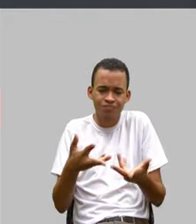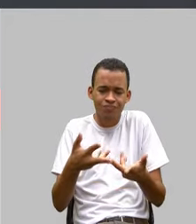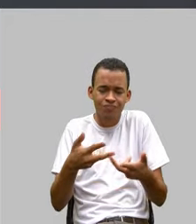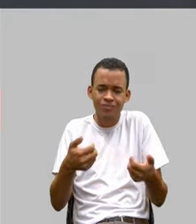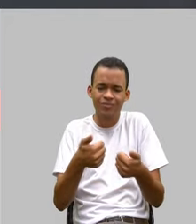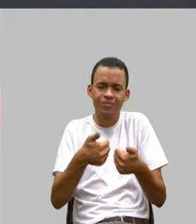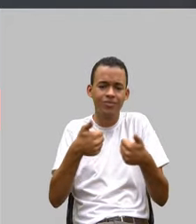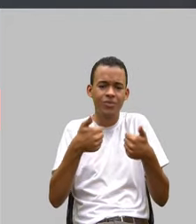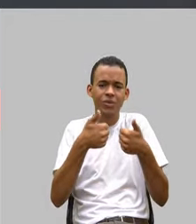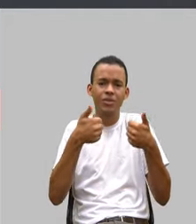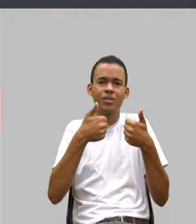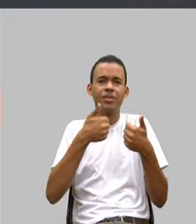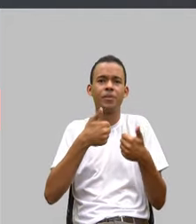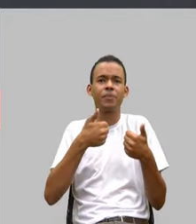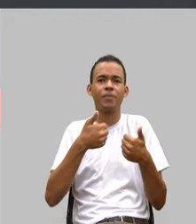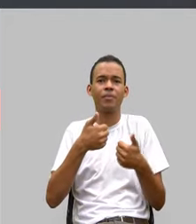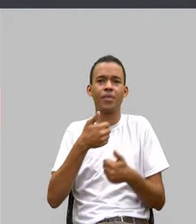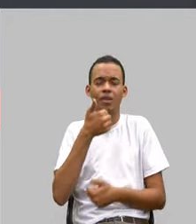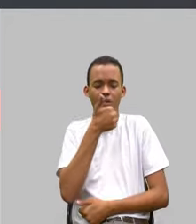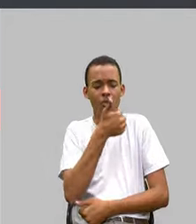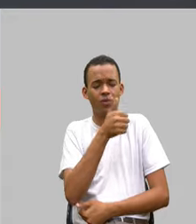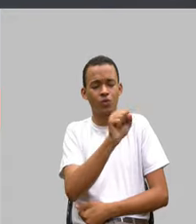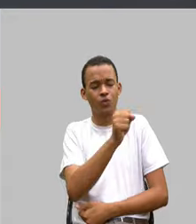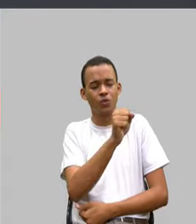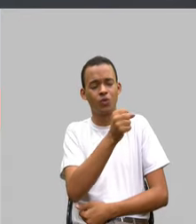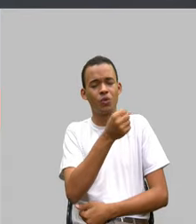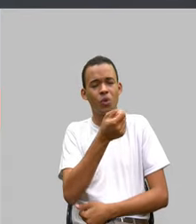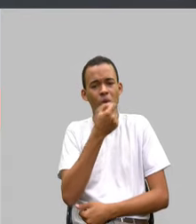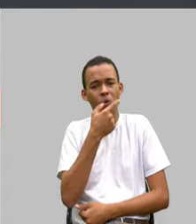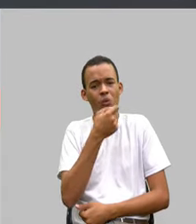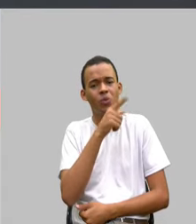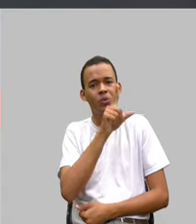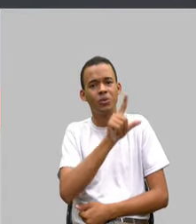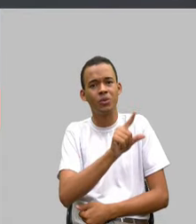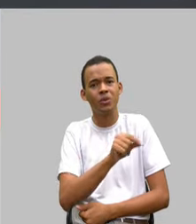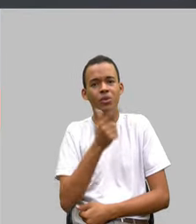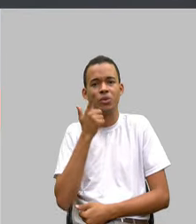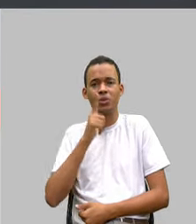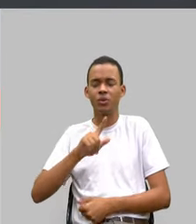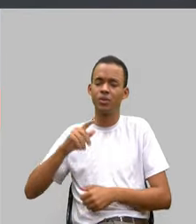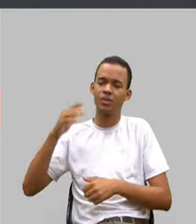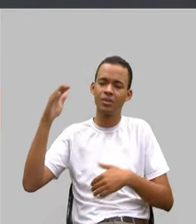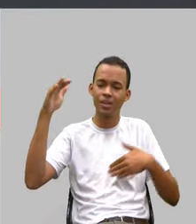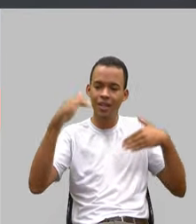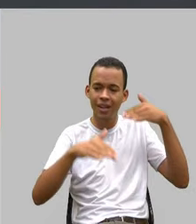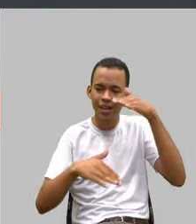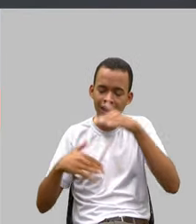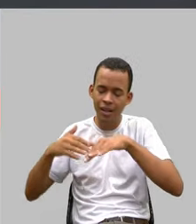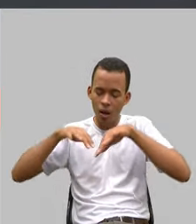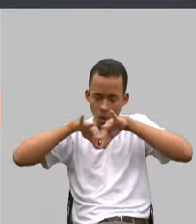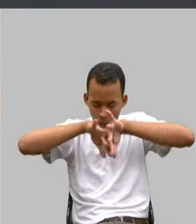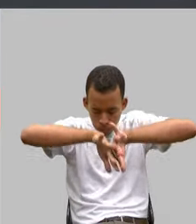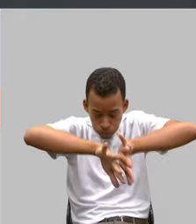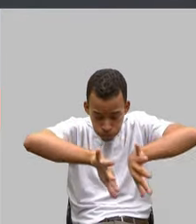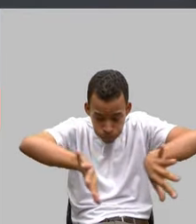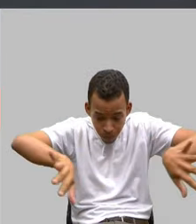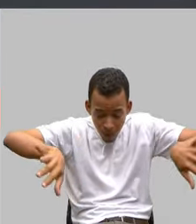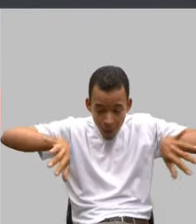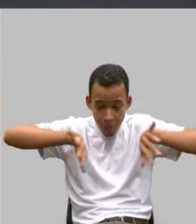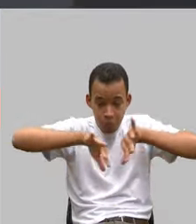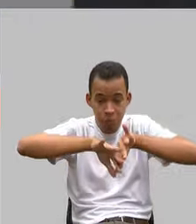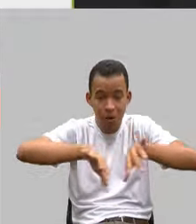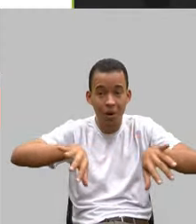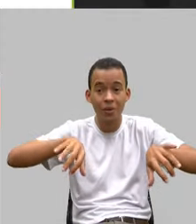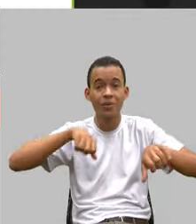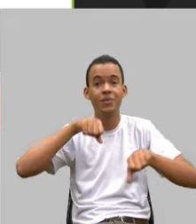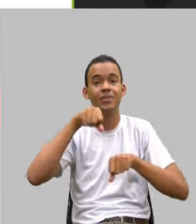desmamam 18 comprimidos meu filho aprendeu a nadar a mergulhar meu filho aprendeu a andar de